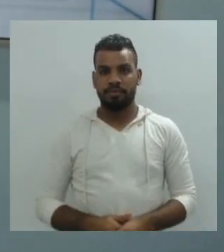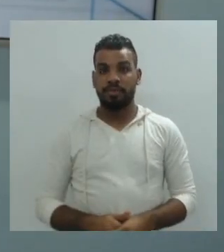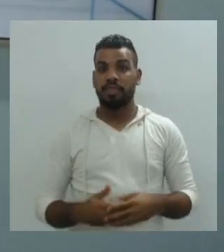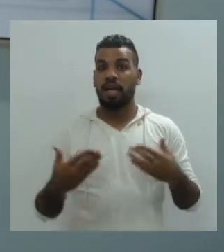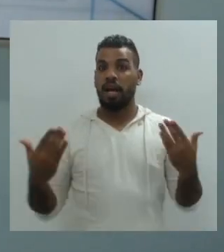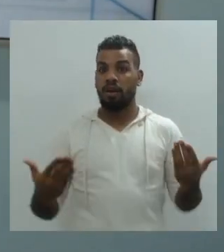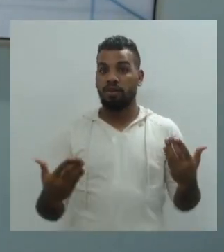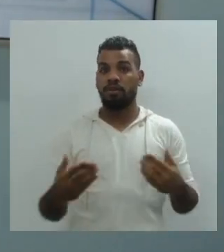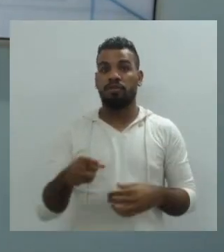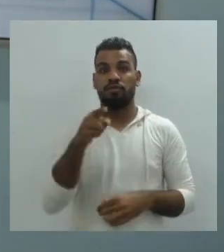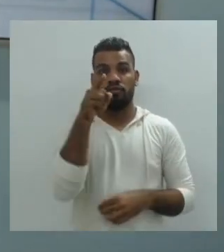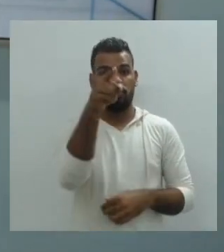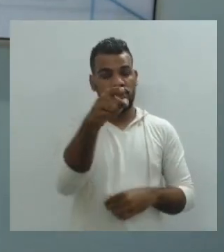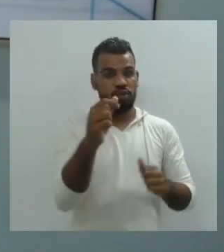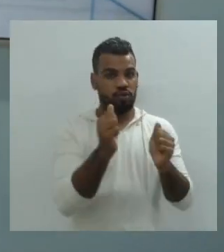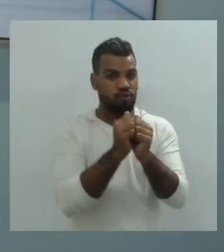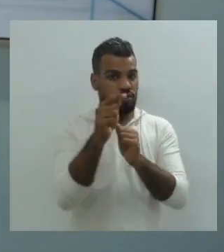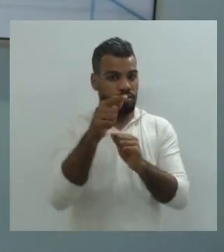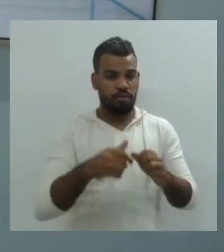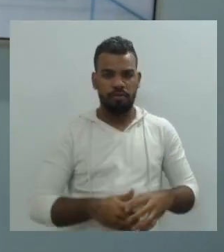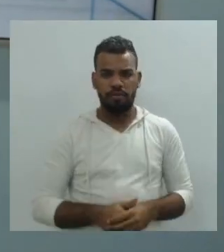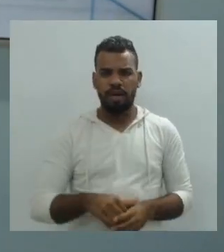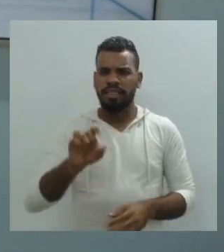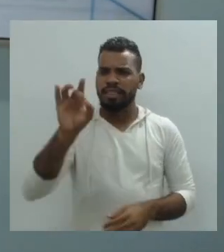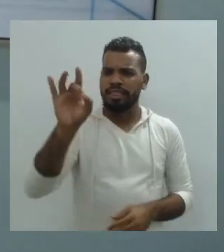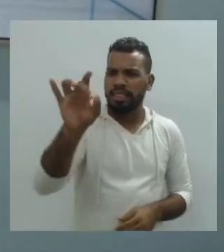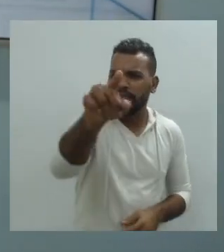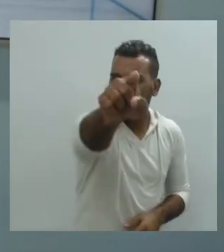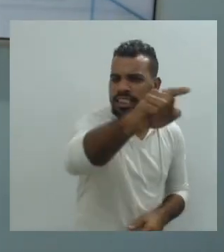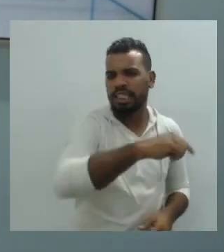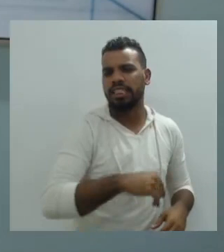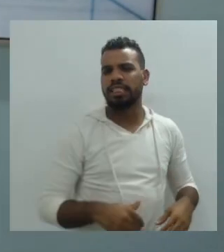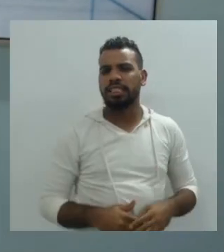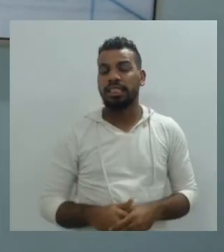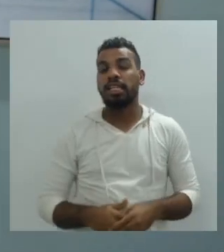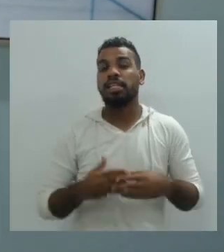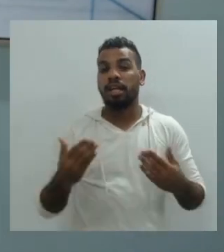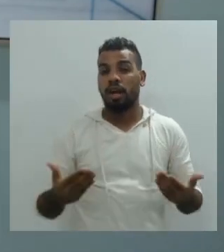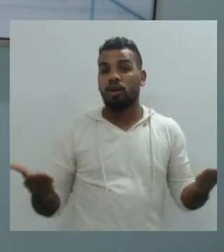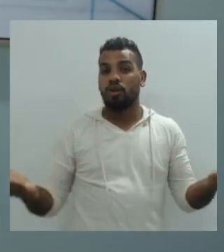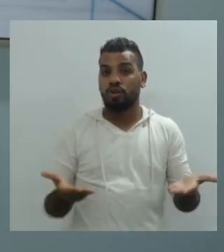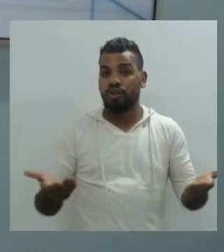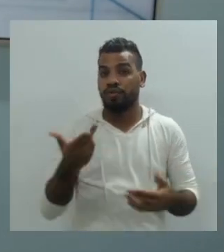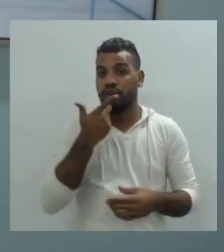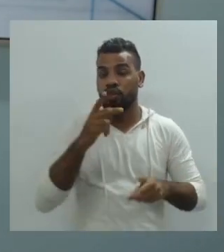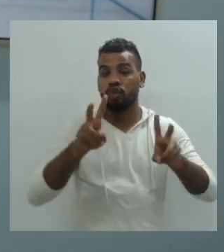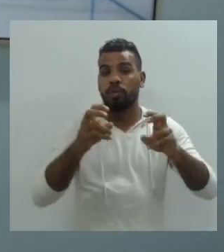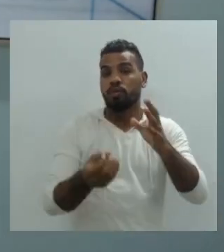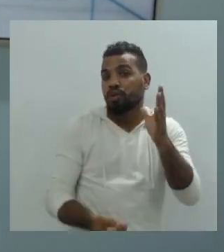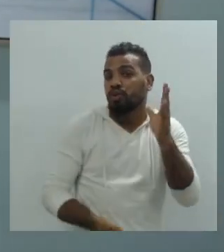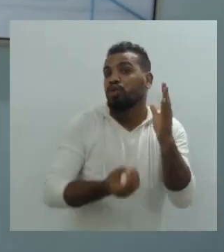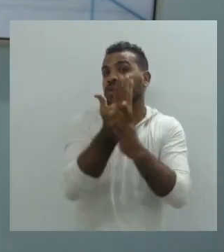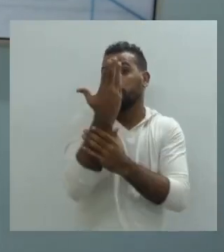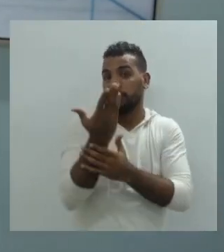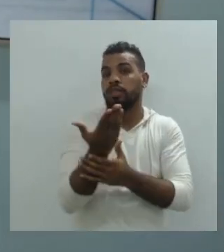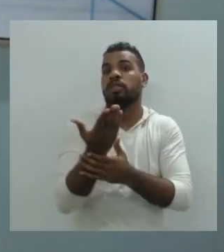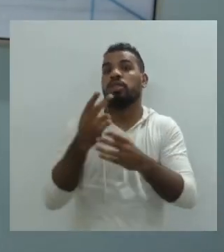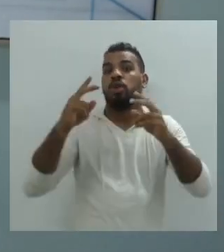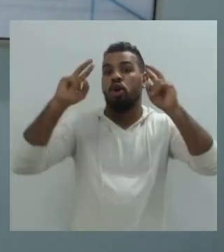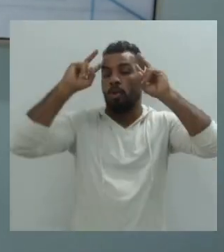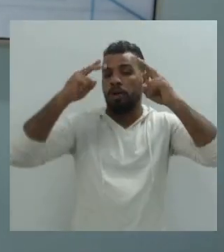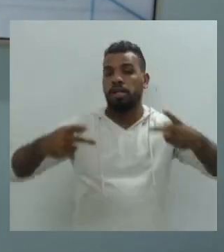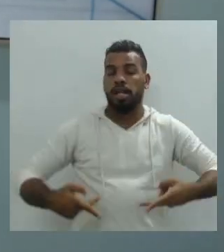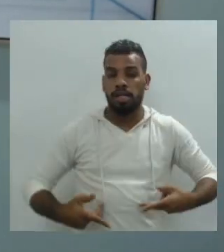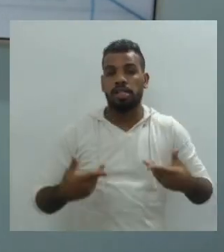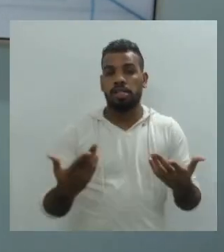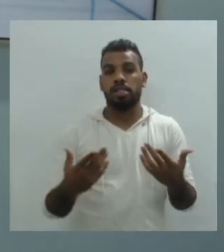agora é contigo, é com cada um de vocês. E vamos falar hoje sobre o surgimento da humanidade